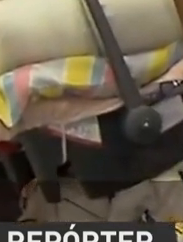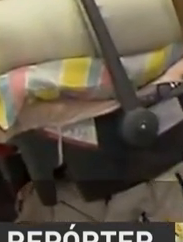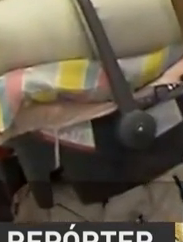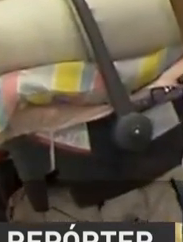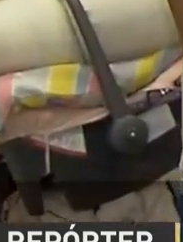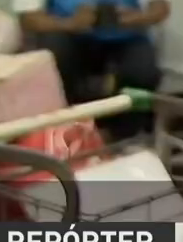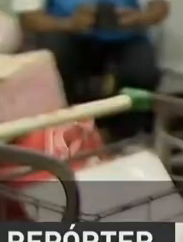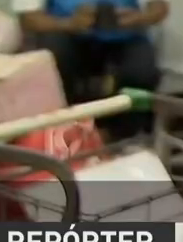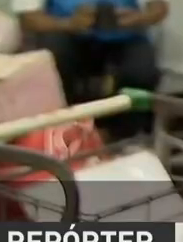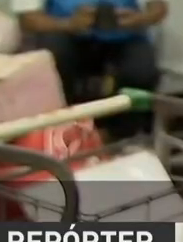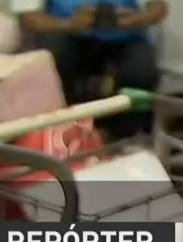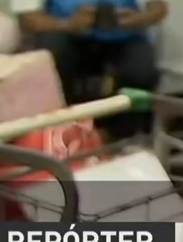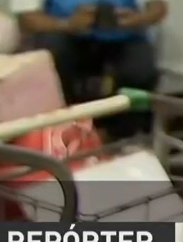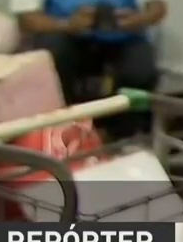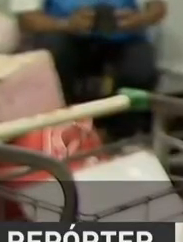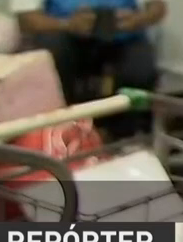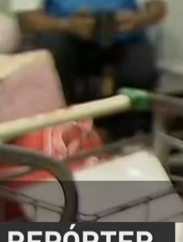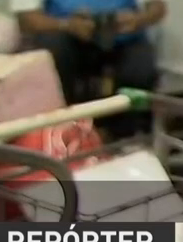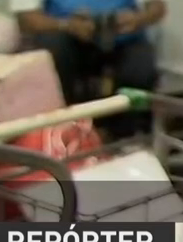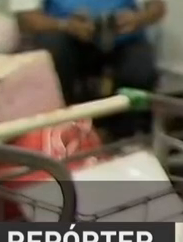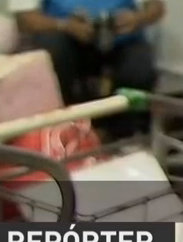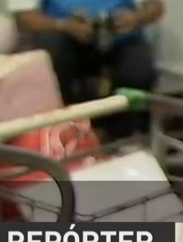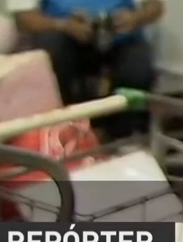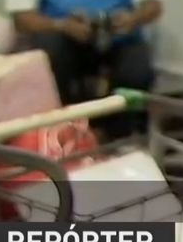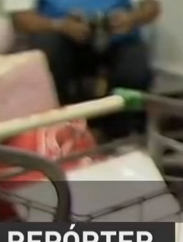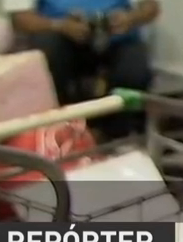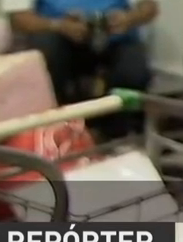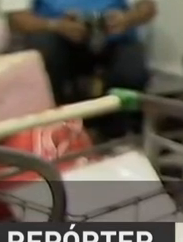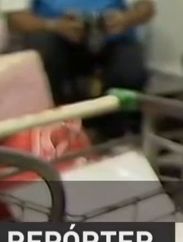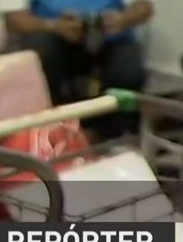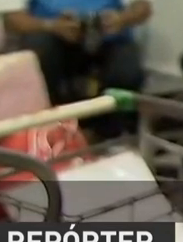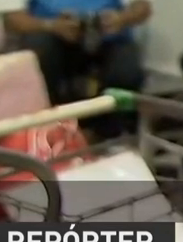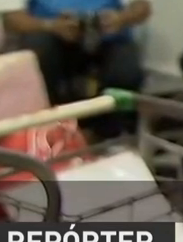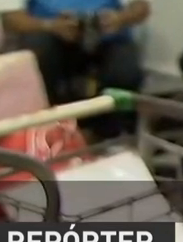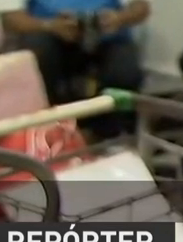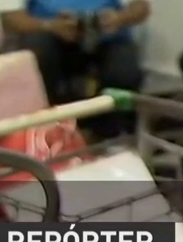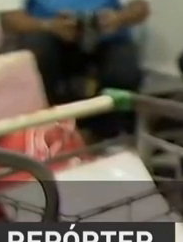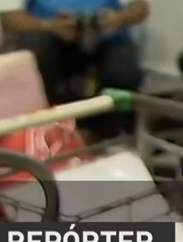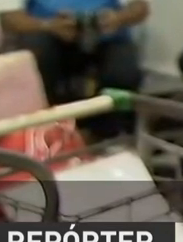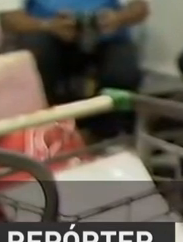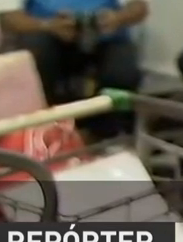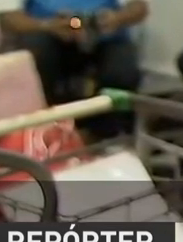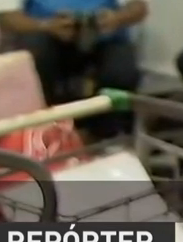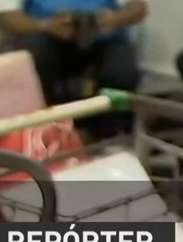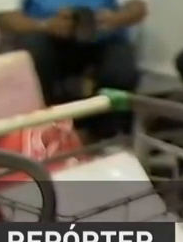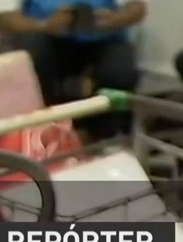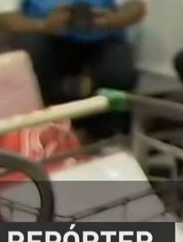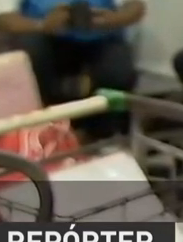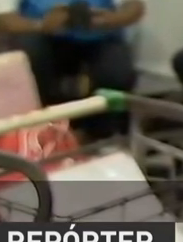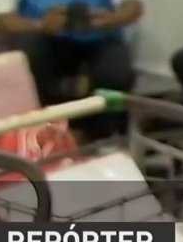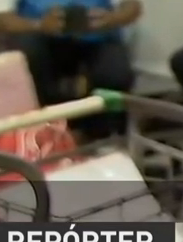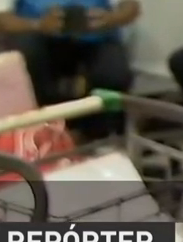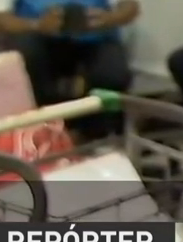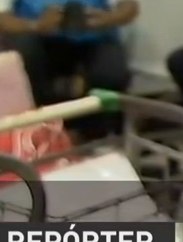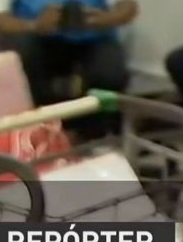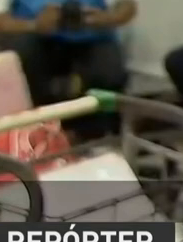agradezco mucho, mucho. Un país que está completamente en la ruina, ok, saqueada